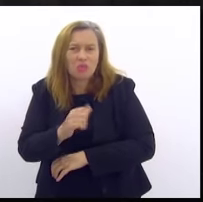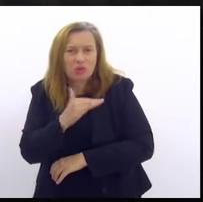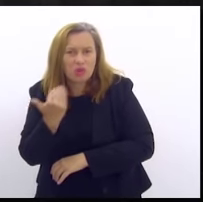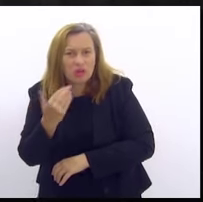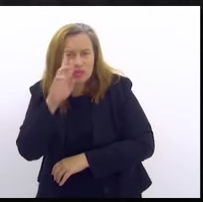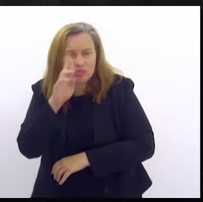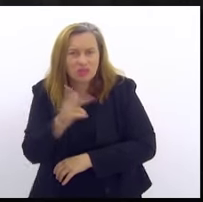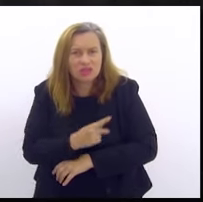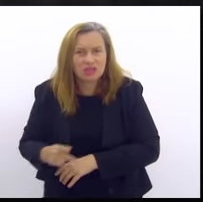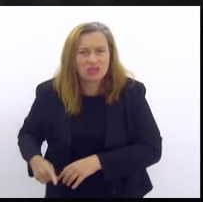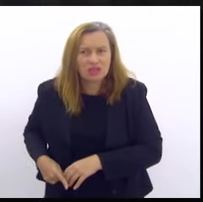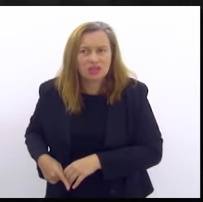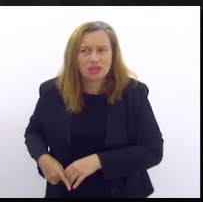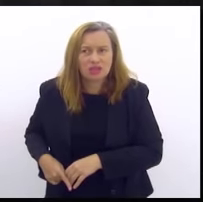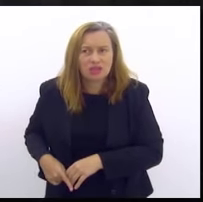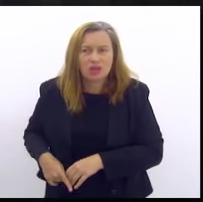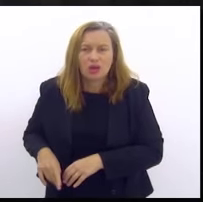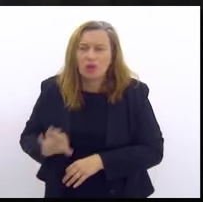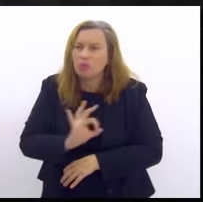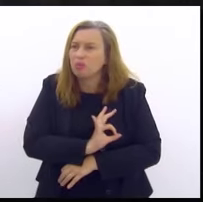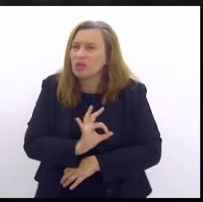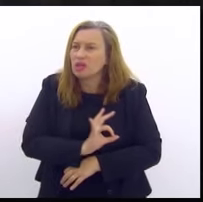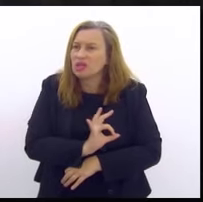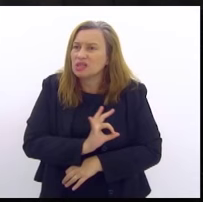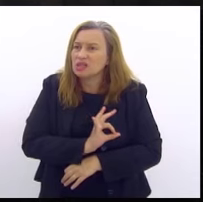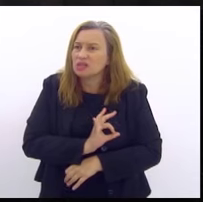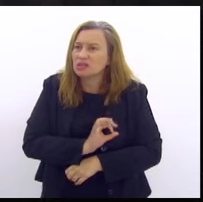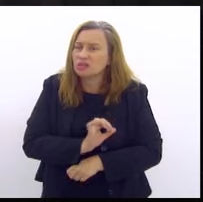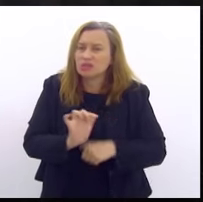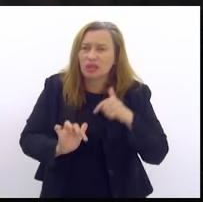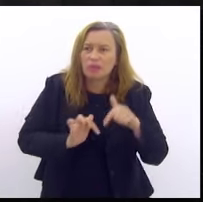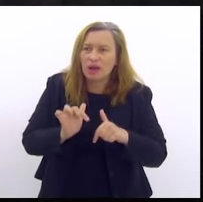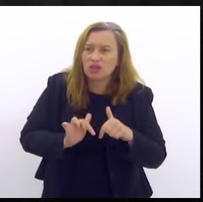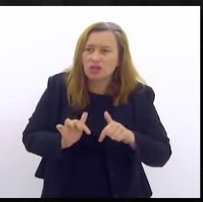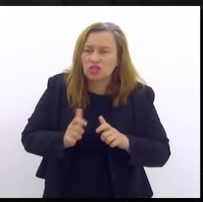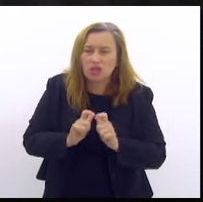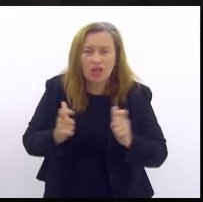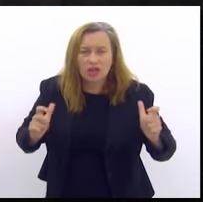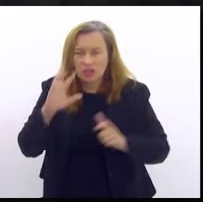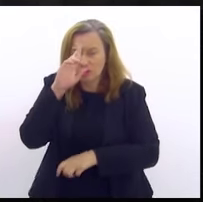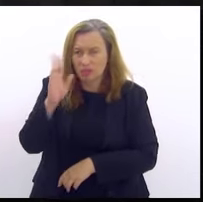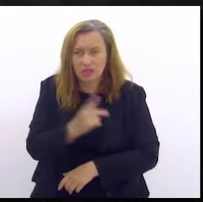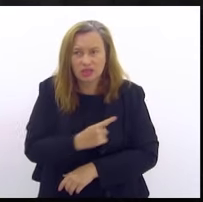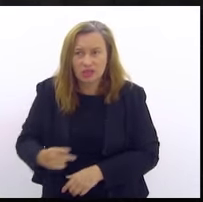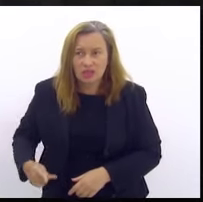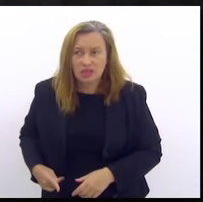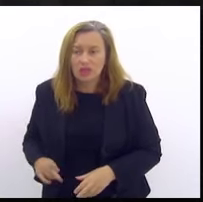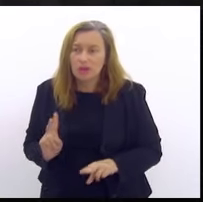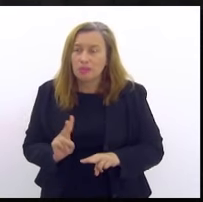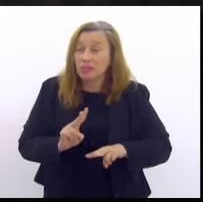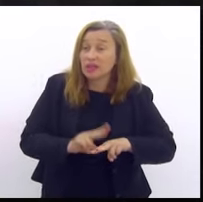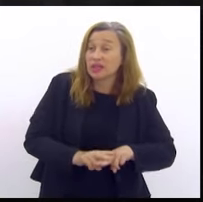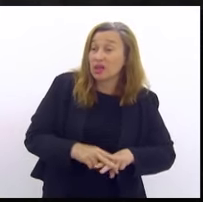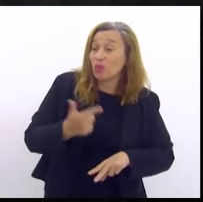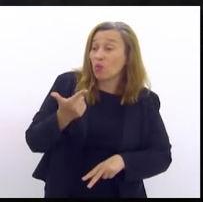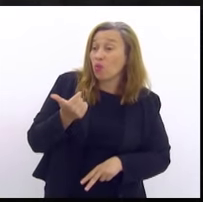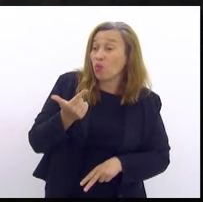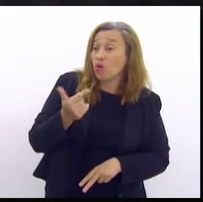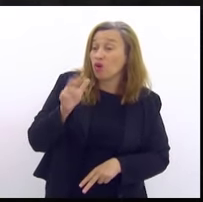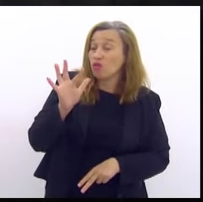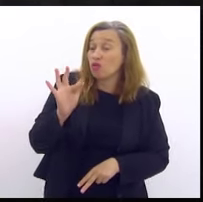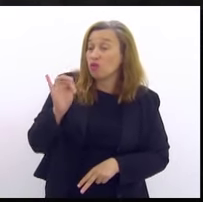presidente. Policiais estão fazendo ocorrências maravilhosas, senhor presidente. Prendendo fuzil,